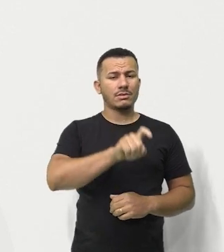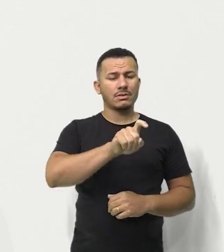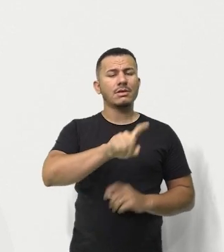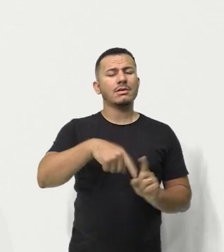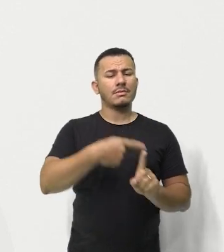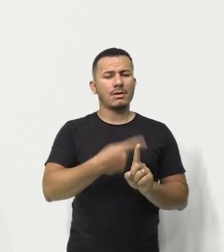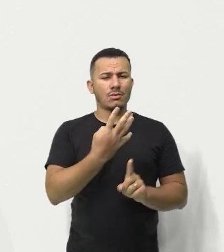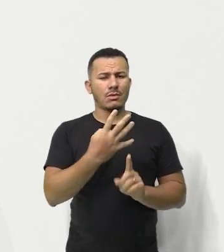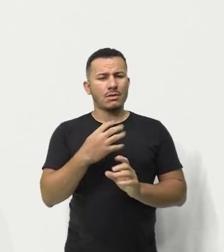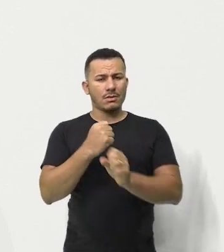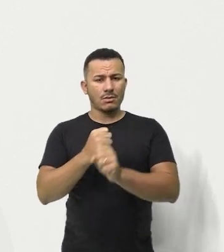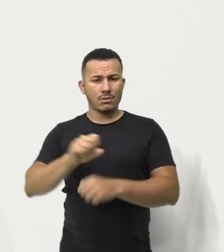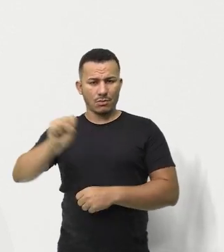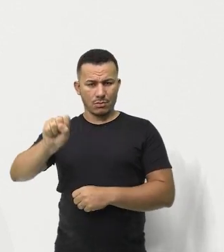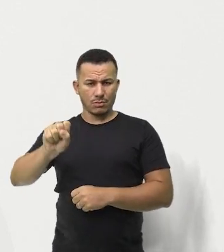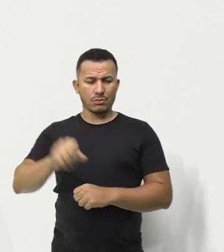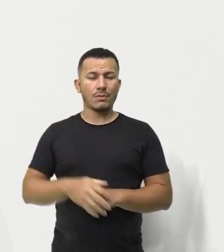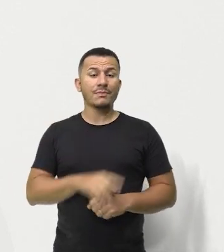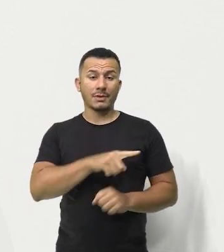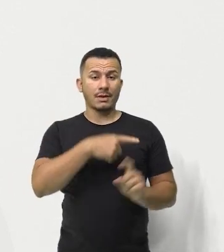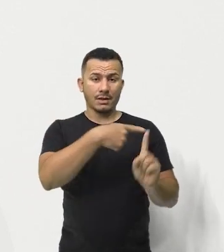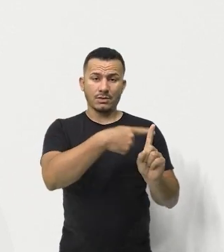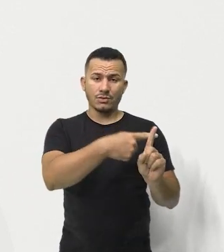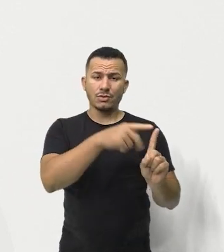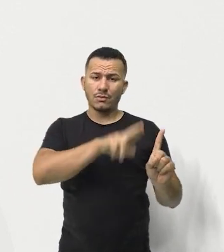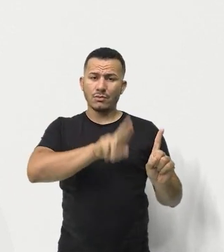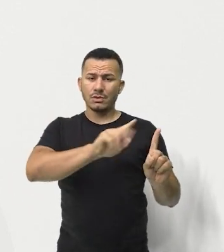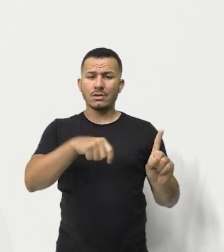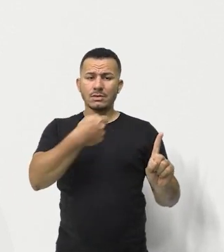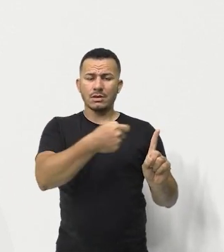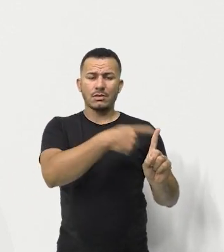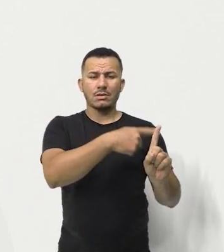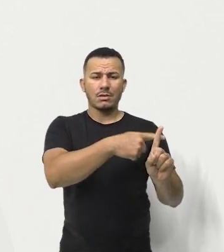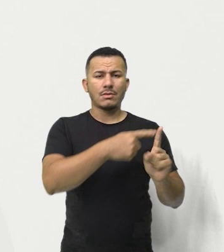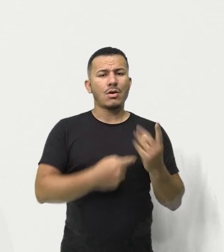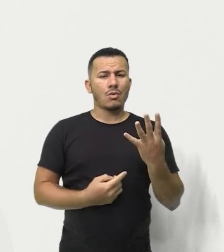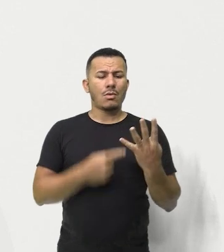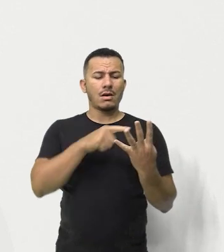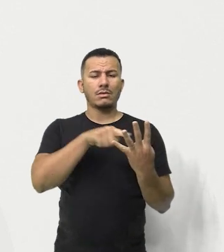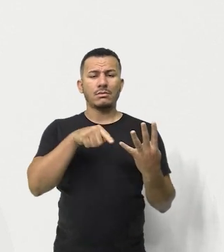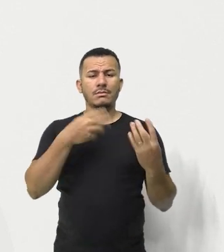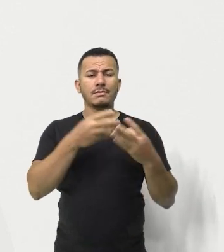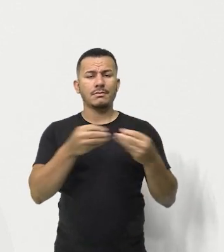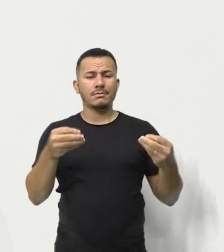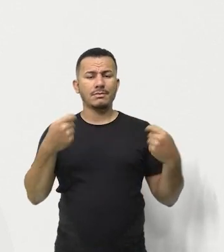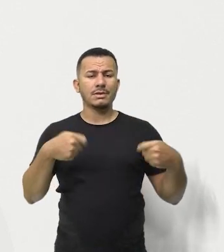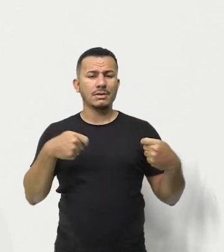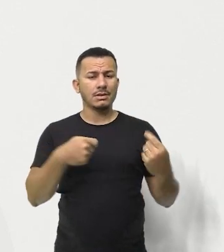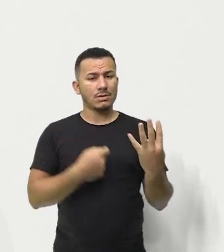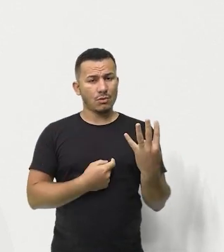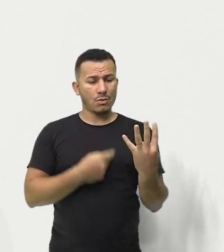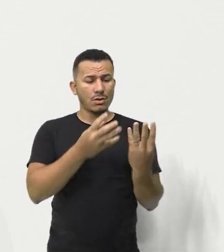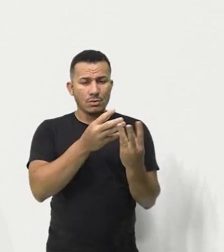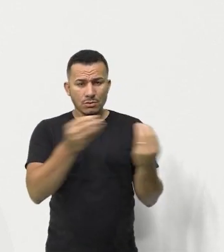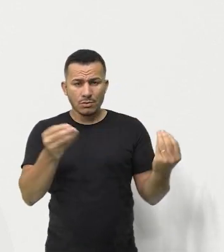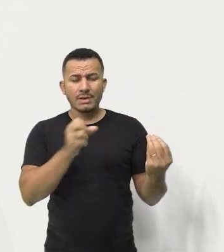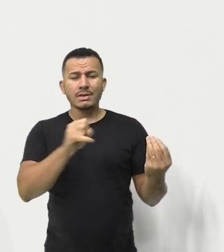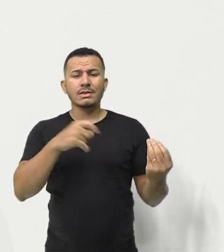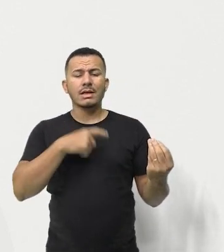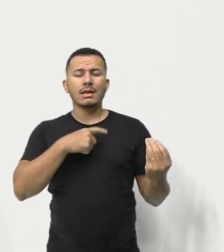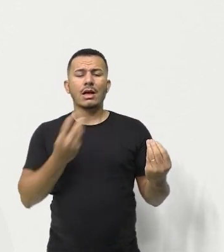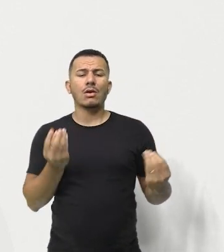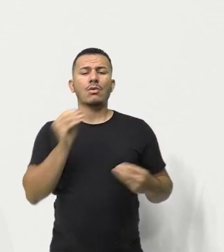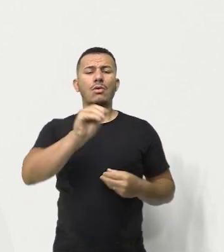tenho 4x mais 4 igual a 8. Pelo princípio aditivo, este 4 aqui, olha, vai ter que sumir